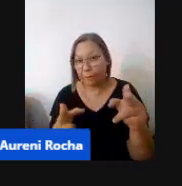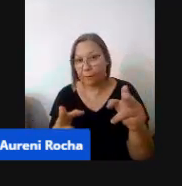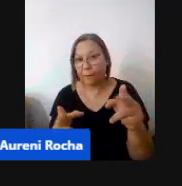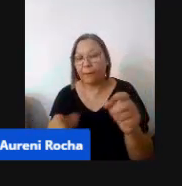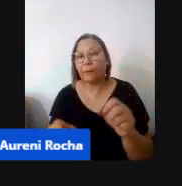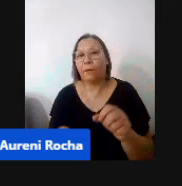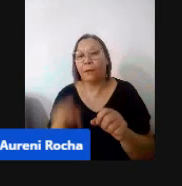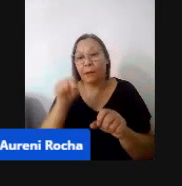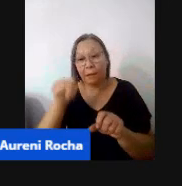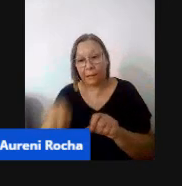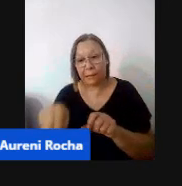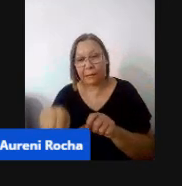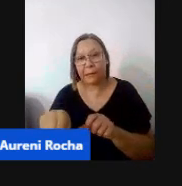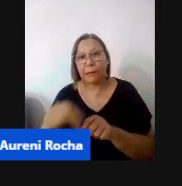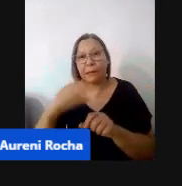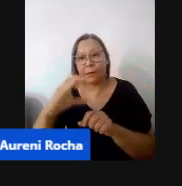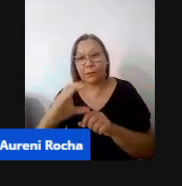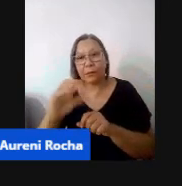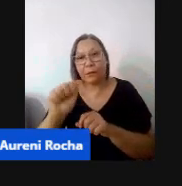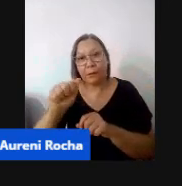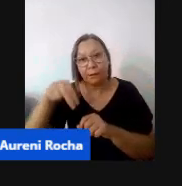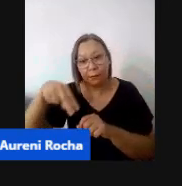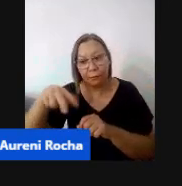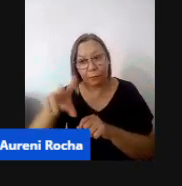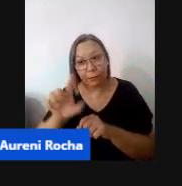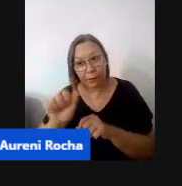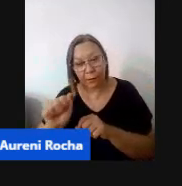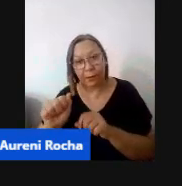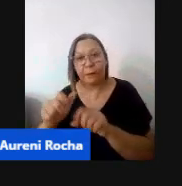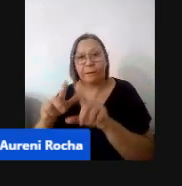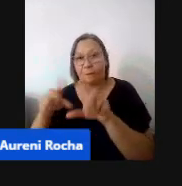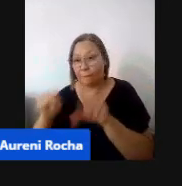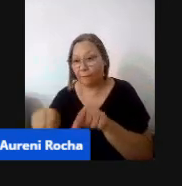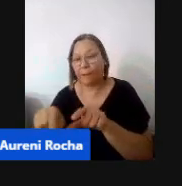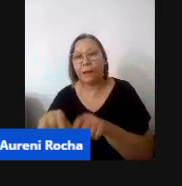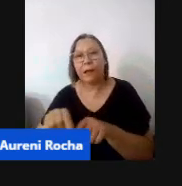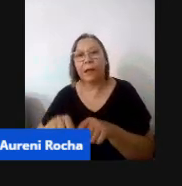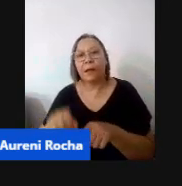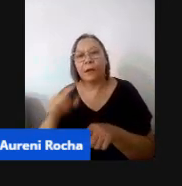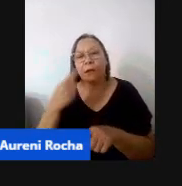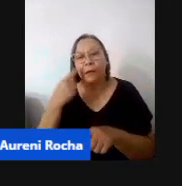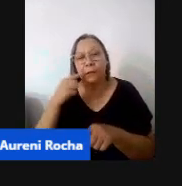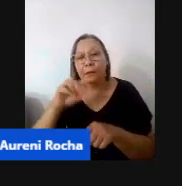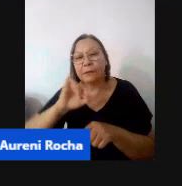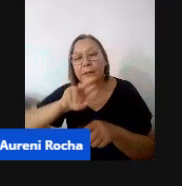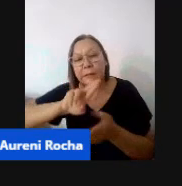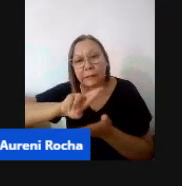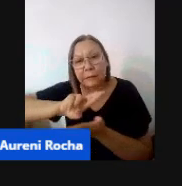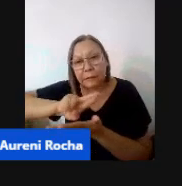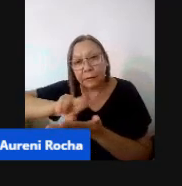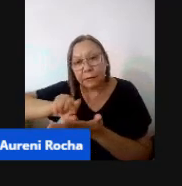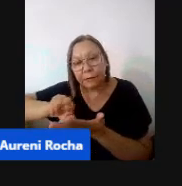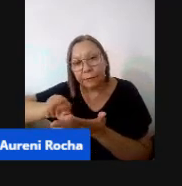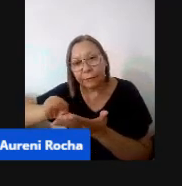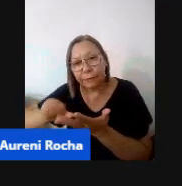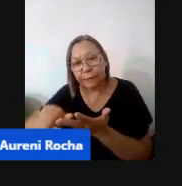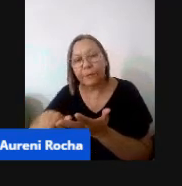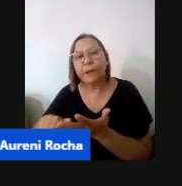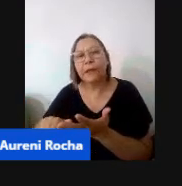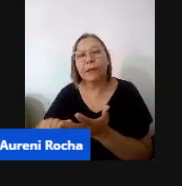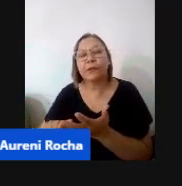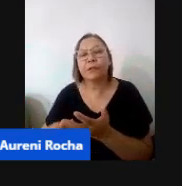são as inúmeras possibilidades que o Canva traz para que a gente possa produzir conteúdos de uma forma muito